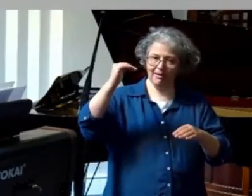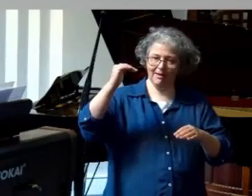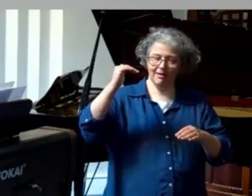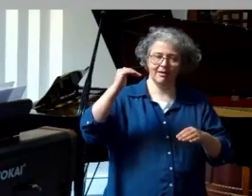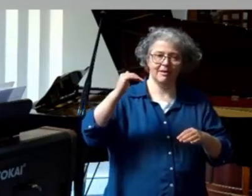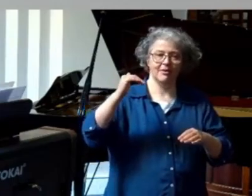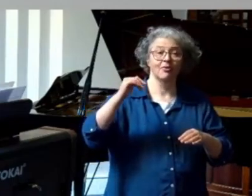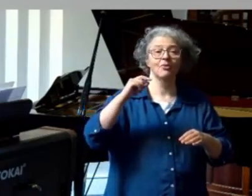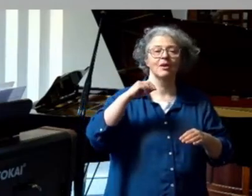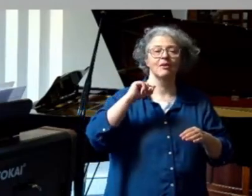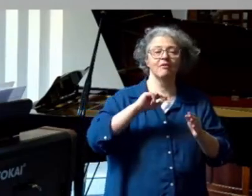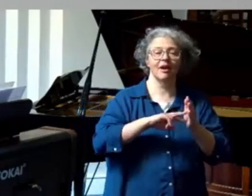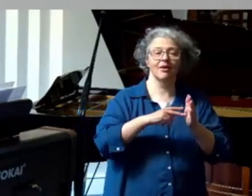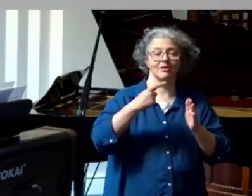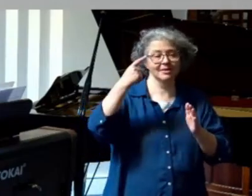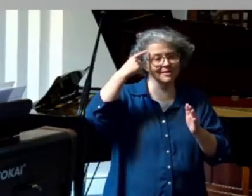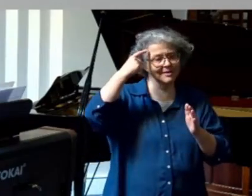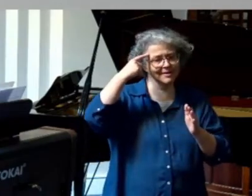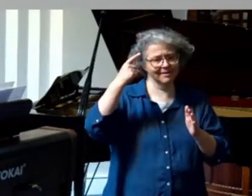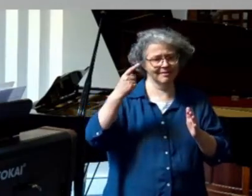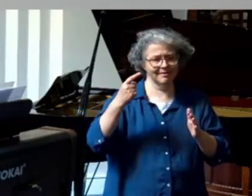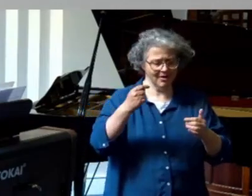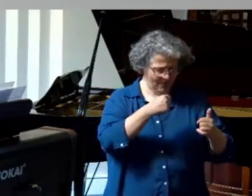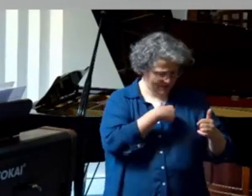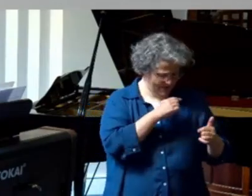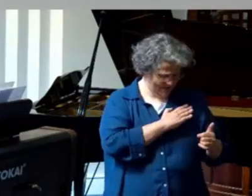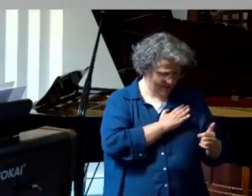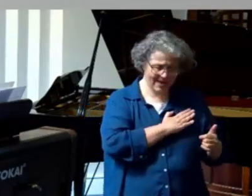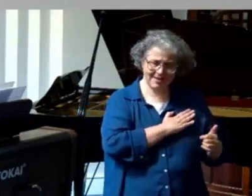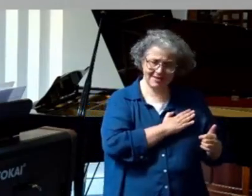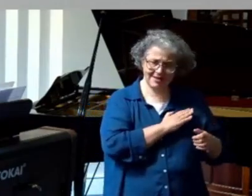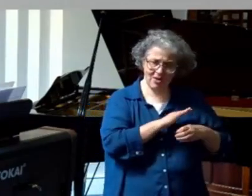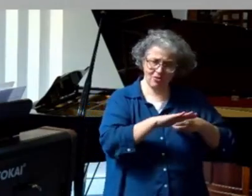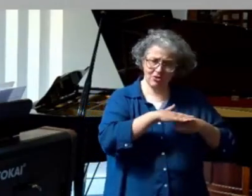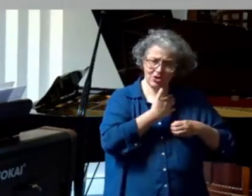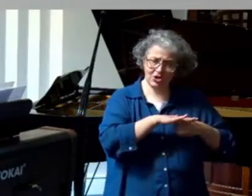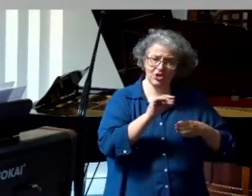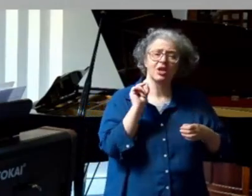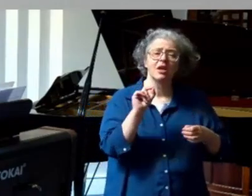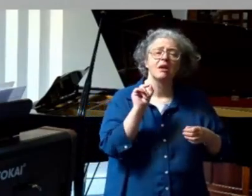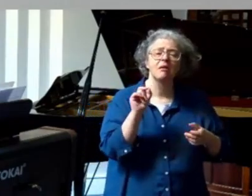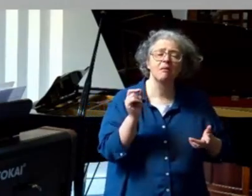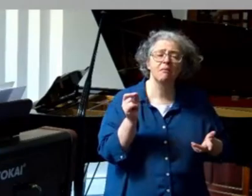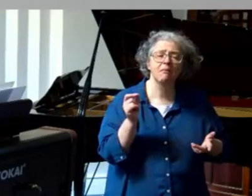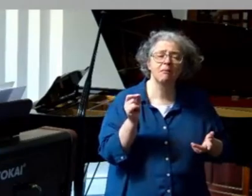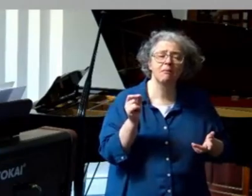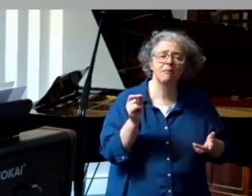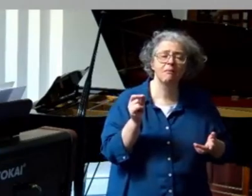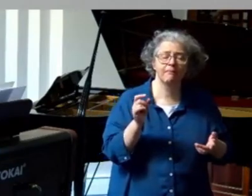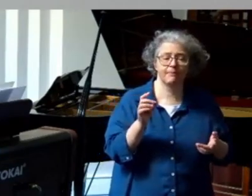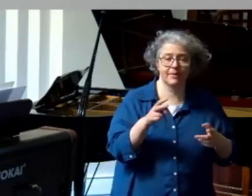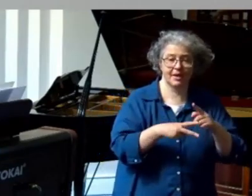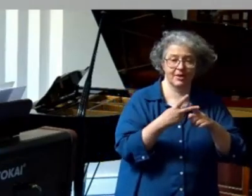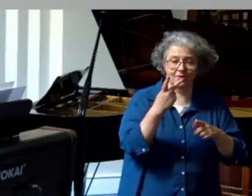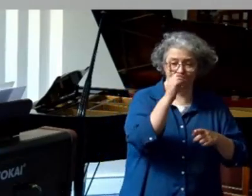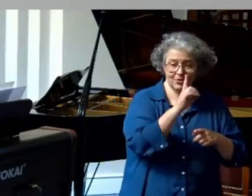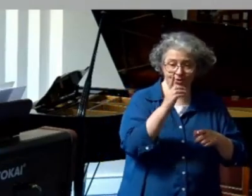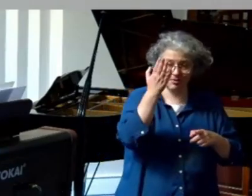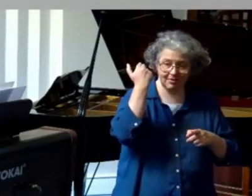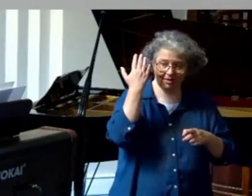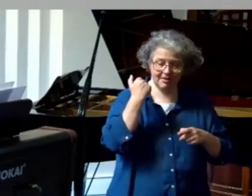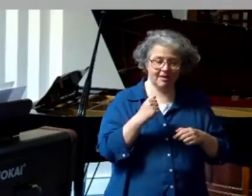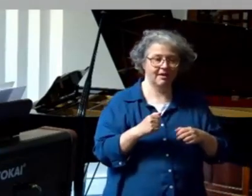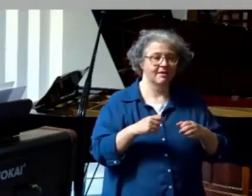criança? Do que o seu coraçãozinho estará cheio. Há 2 domingos atrás, eu fiz